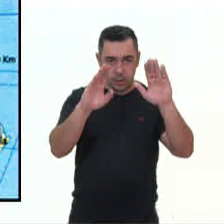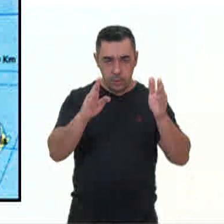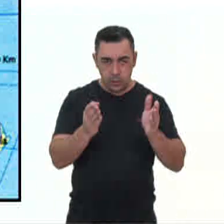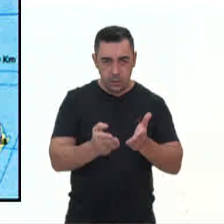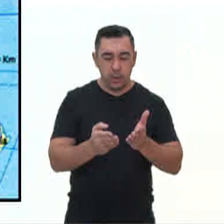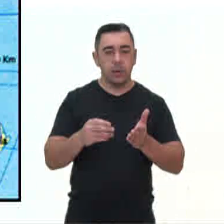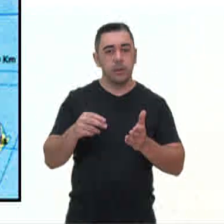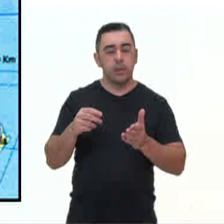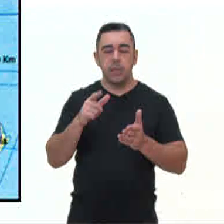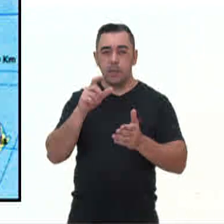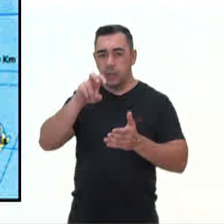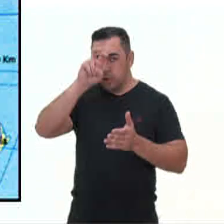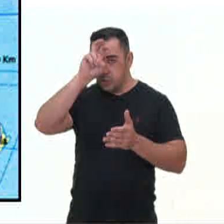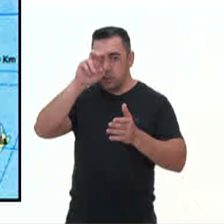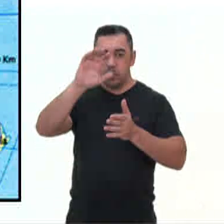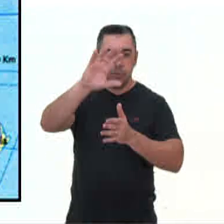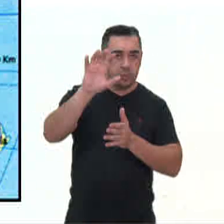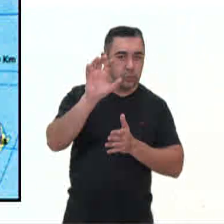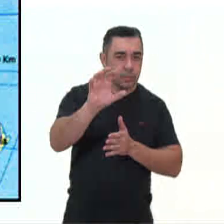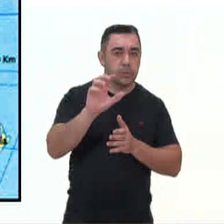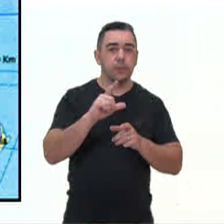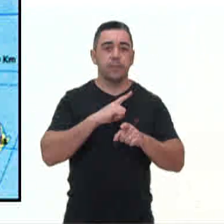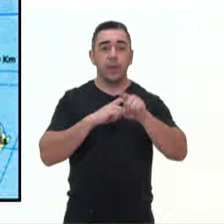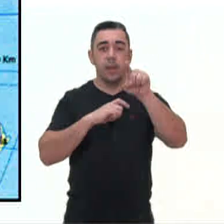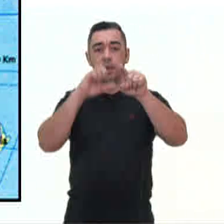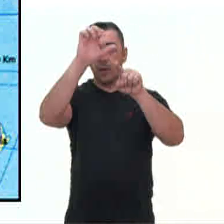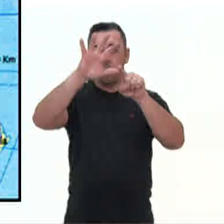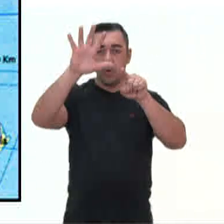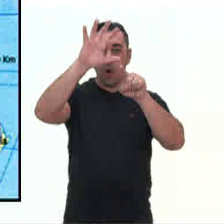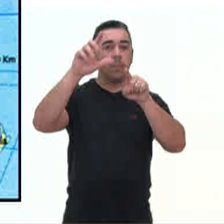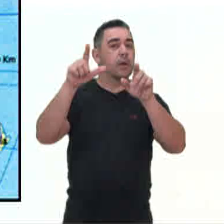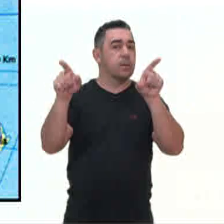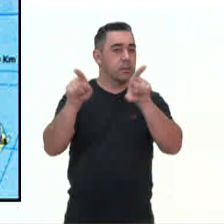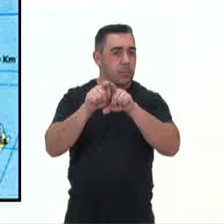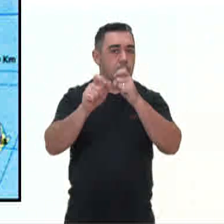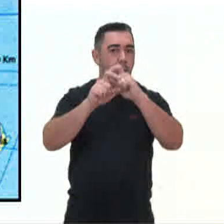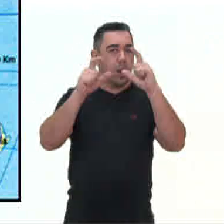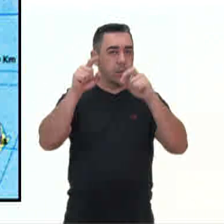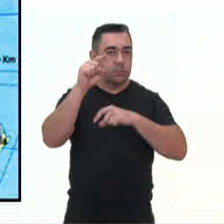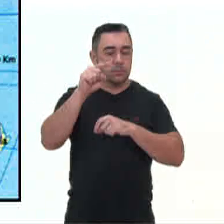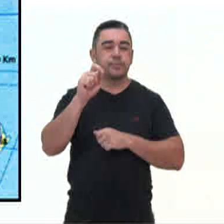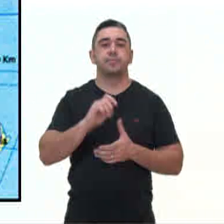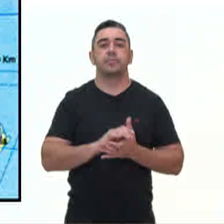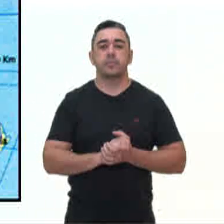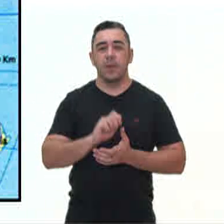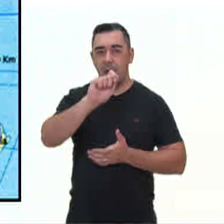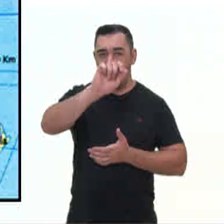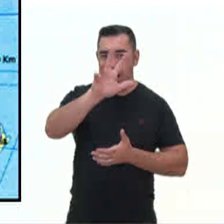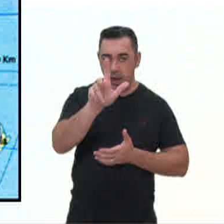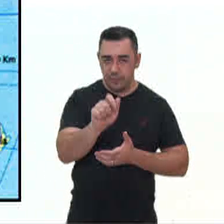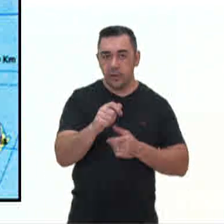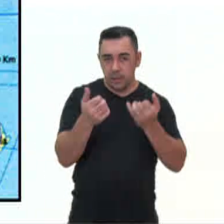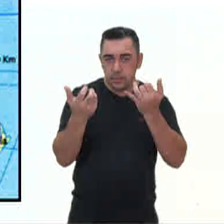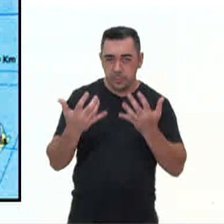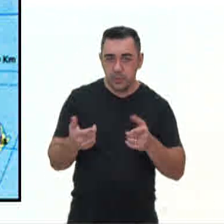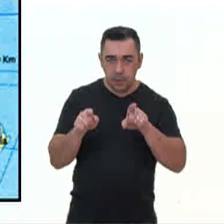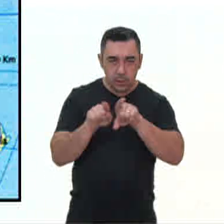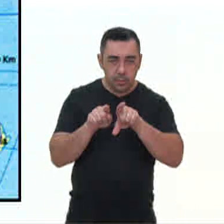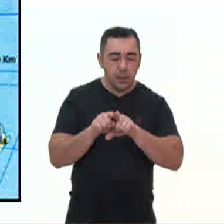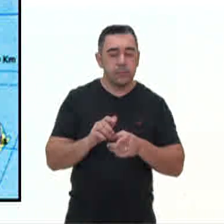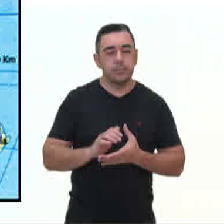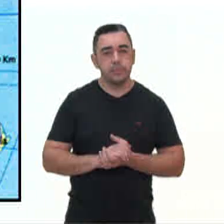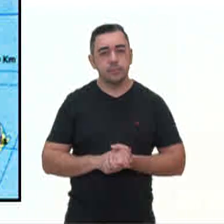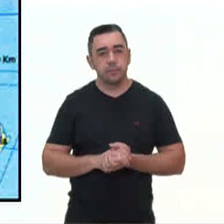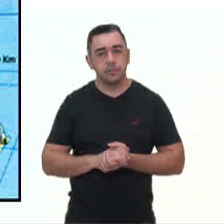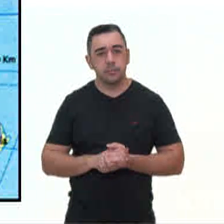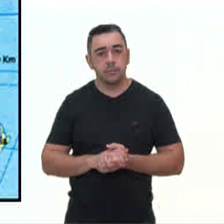antigas civilizações. A Europa tem uma grande concentração de habitantes. A África, alguns pontos, como foi o Nilo que eu acabei de falar. Aí